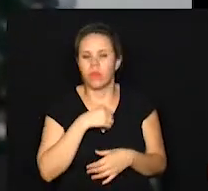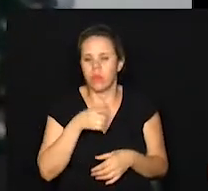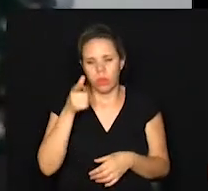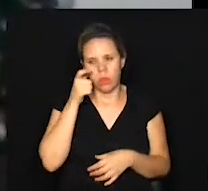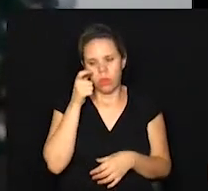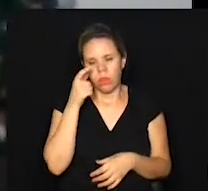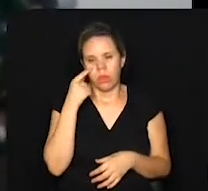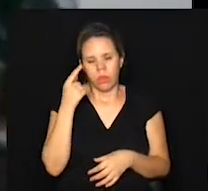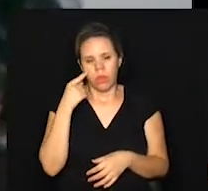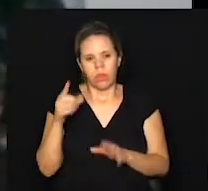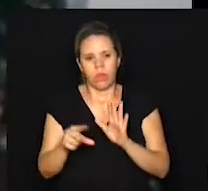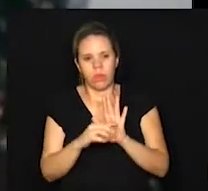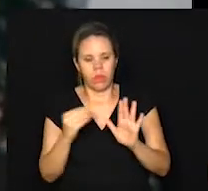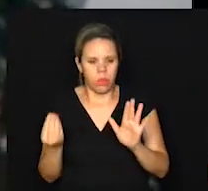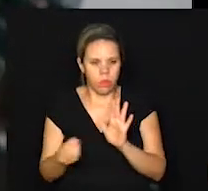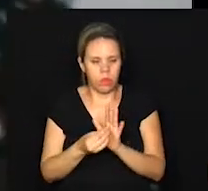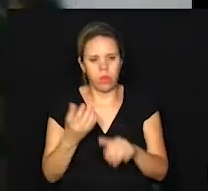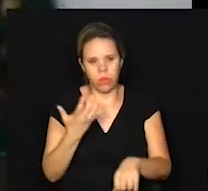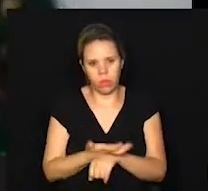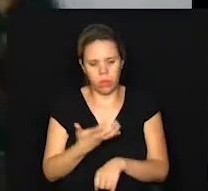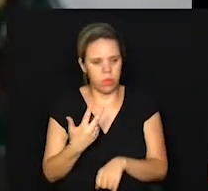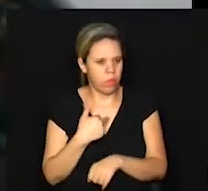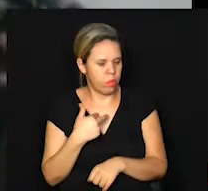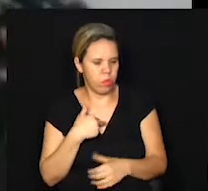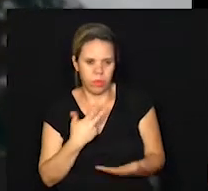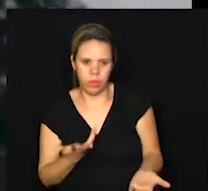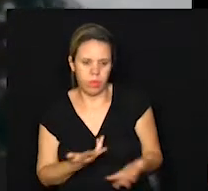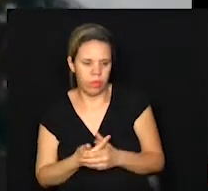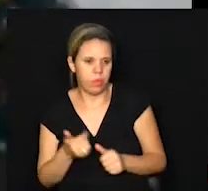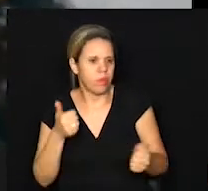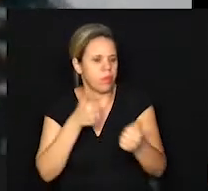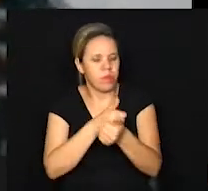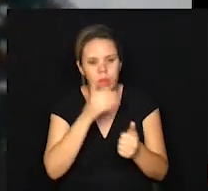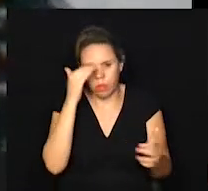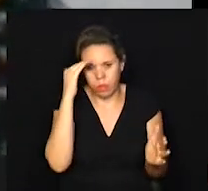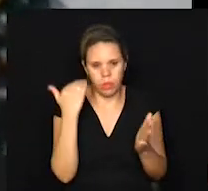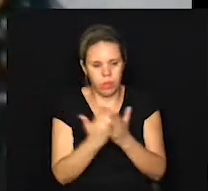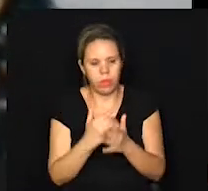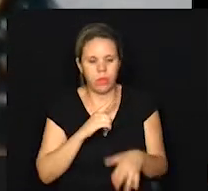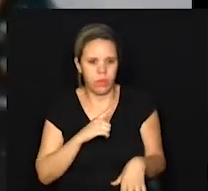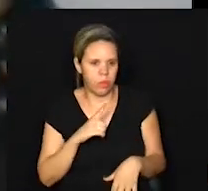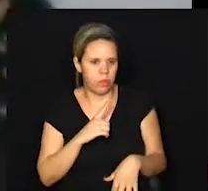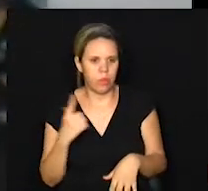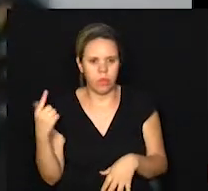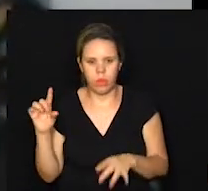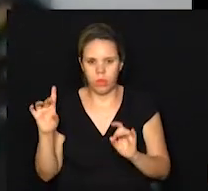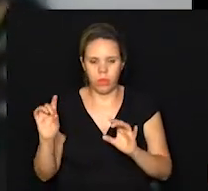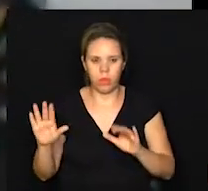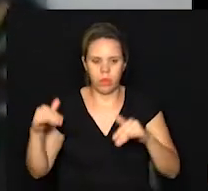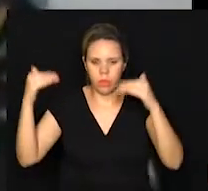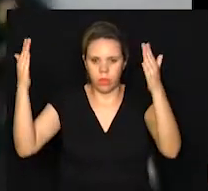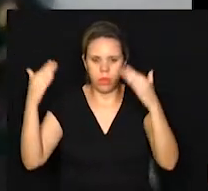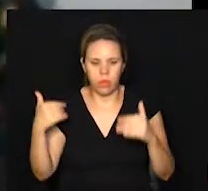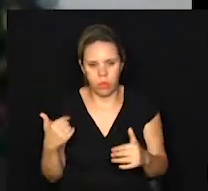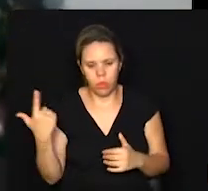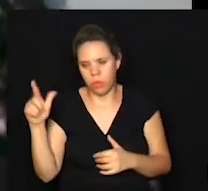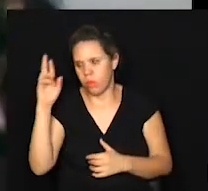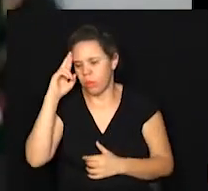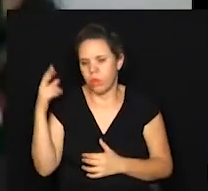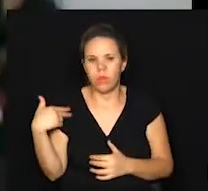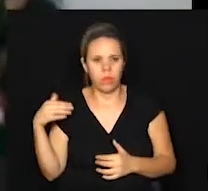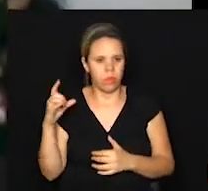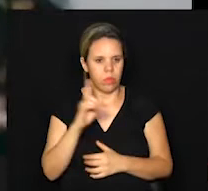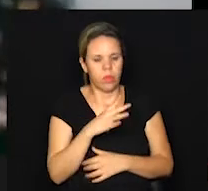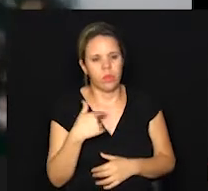as ementas, mas a gente não podia seguir a ementa, a gente tinha uma ordem, especialmente no meu caso. Eu